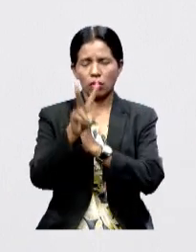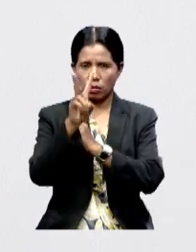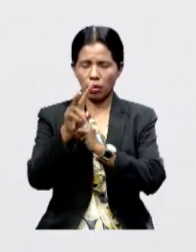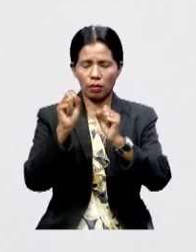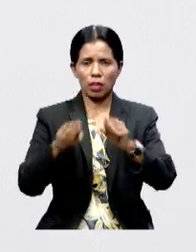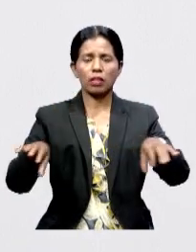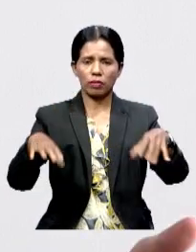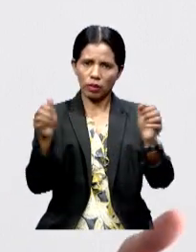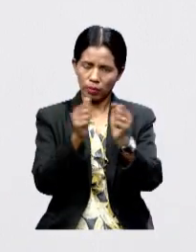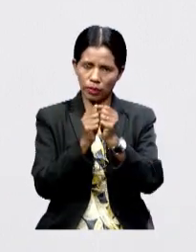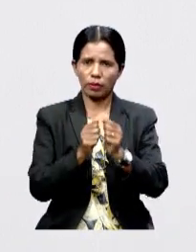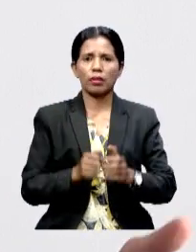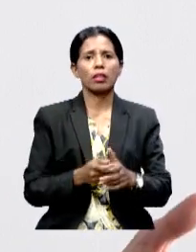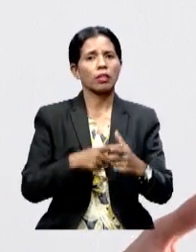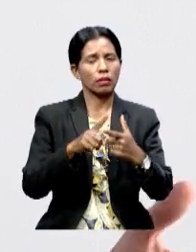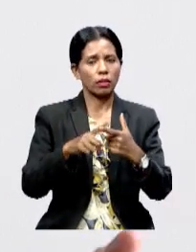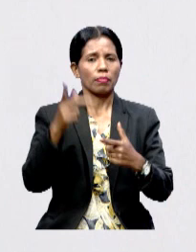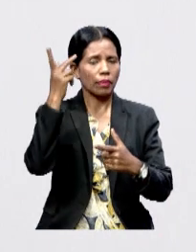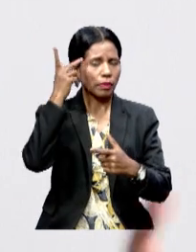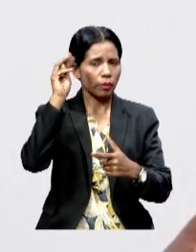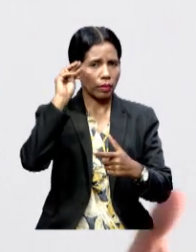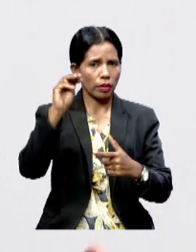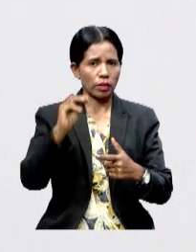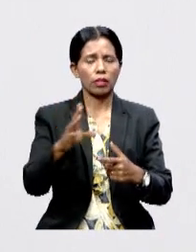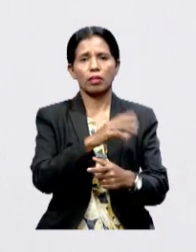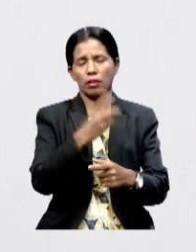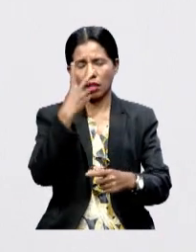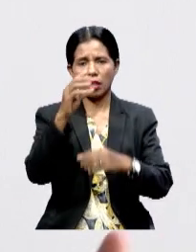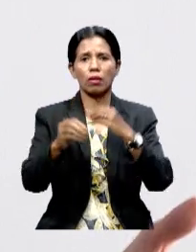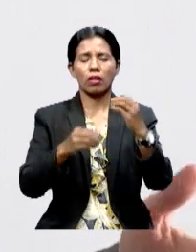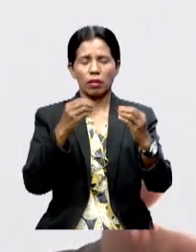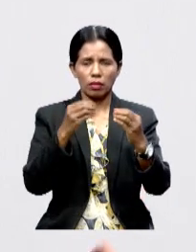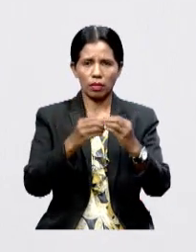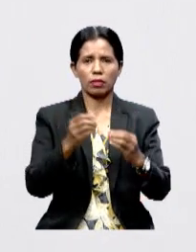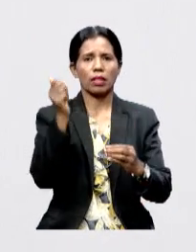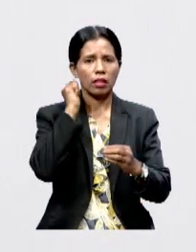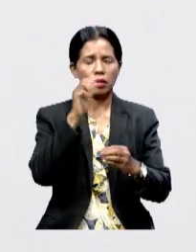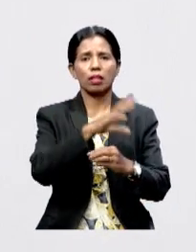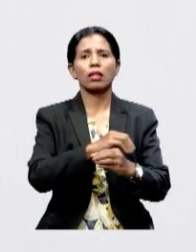agenda bilateral. Pois, o Sr. Primeiro, tivemos a ver assuntos que poderão estar na agenda,